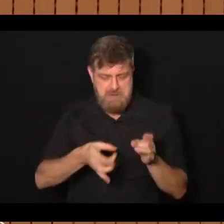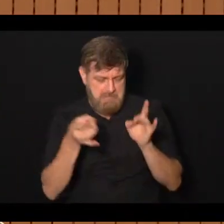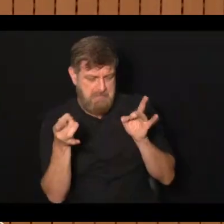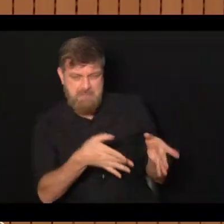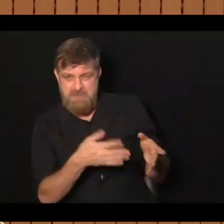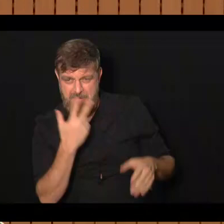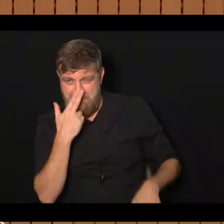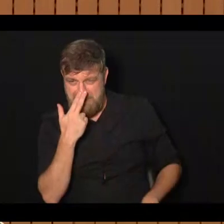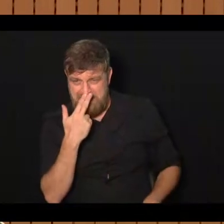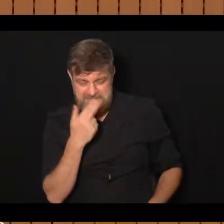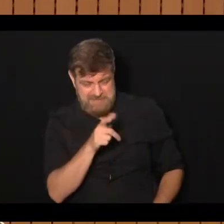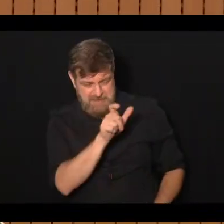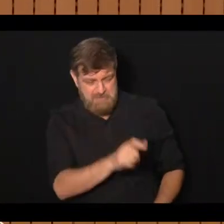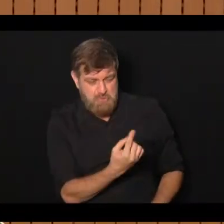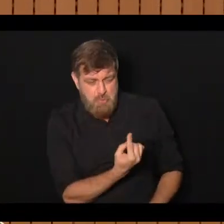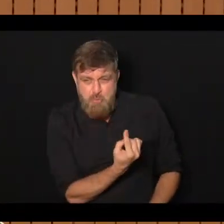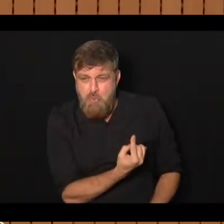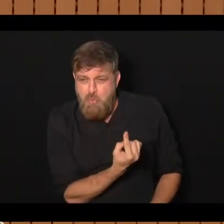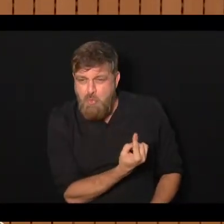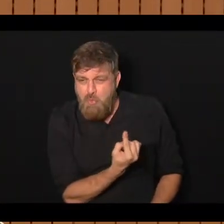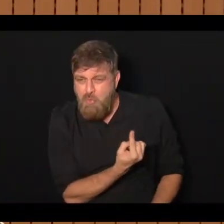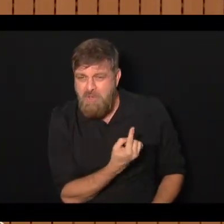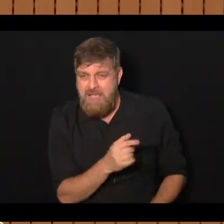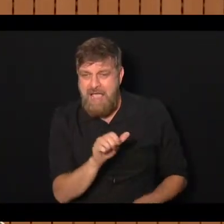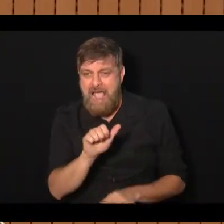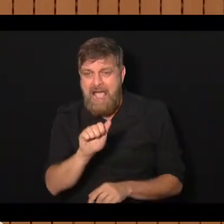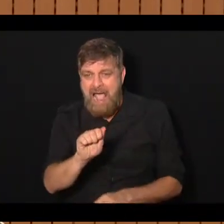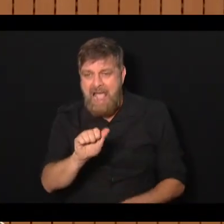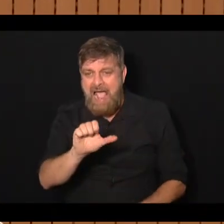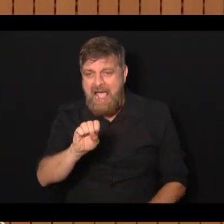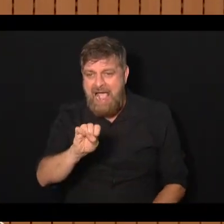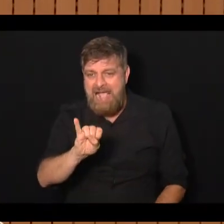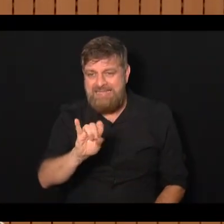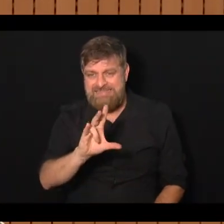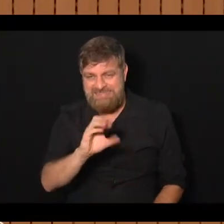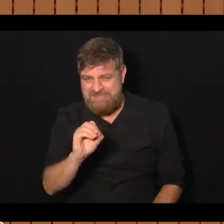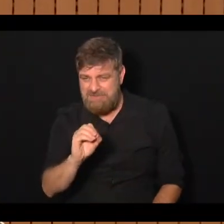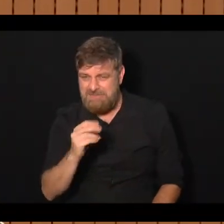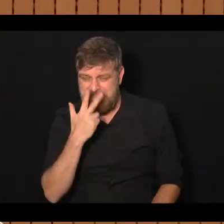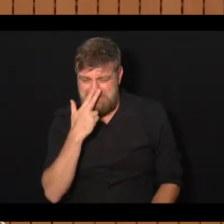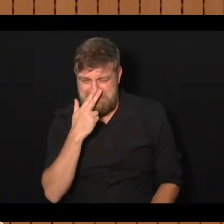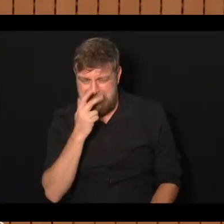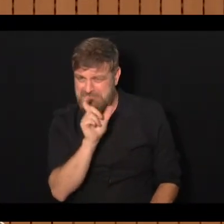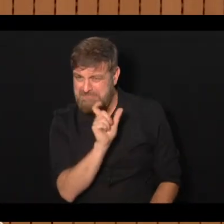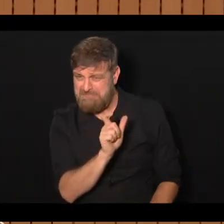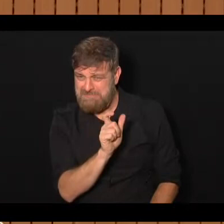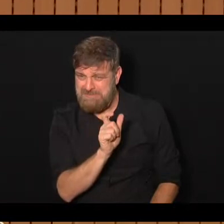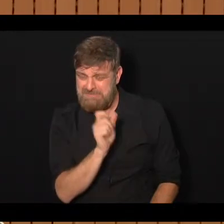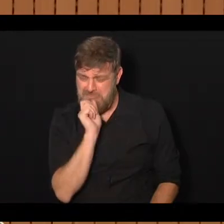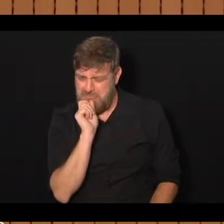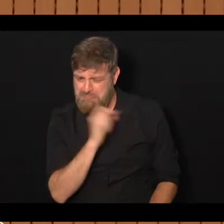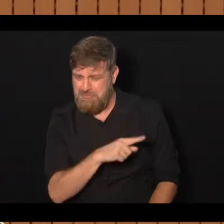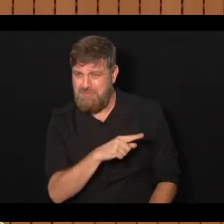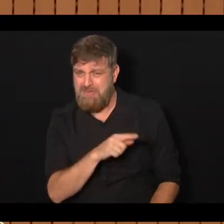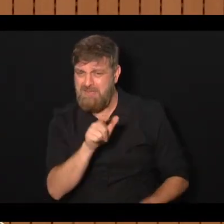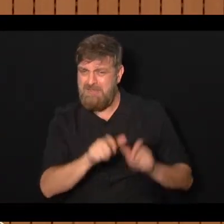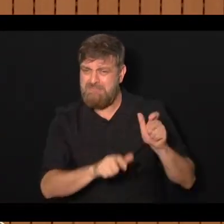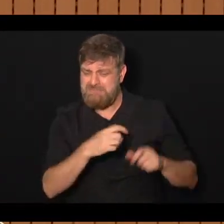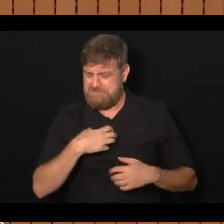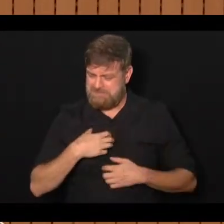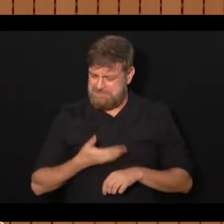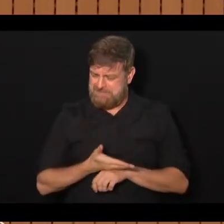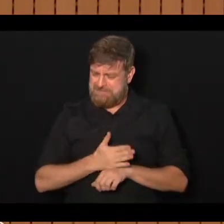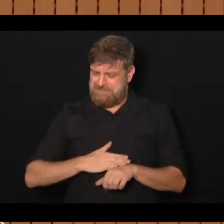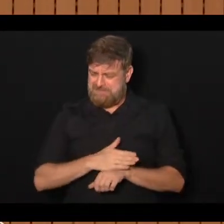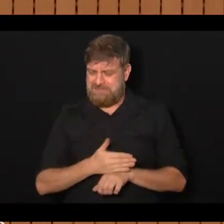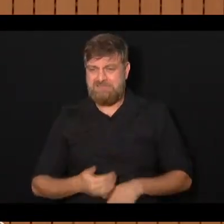Quando a gente fala naquele termo asilo, que é até um termo pejorativo, é um termo que ofende as pessoas. Quando eu falo, olha, eu